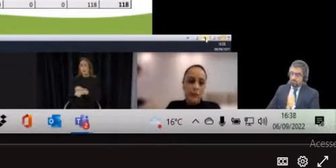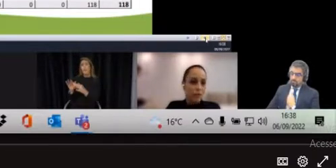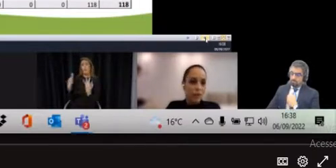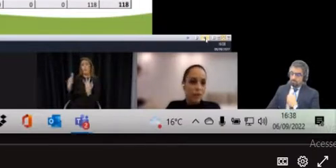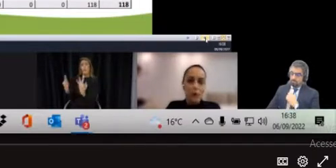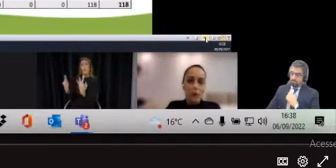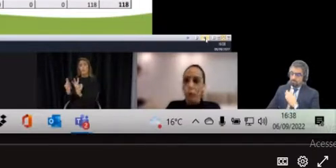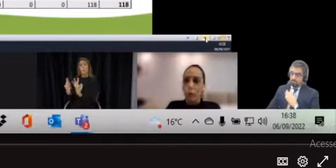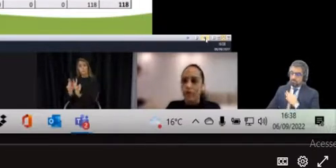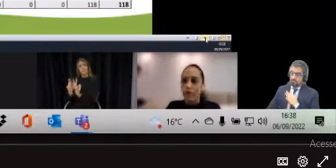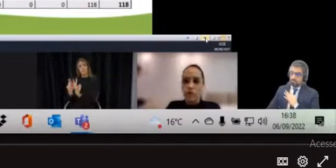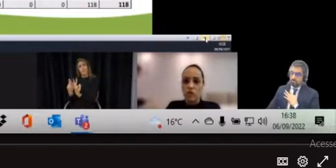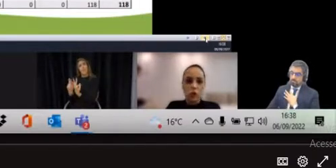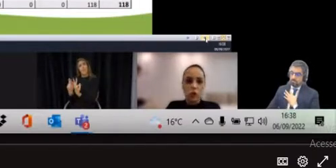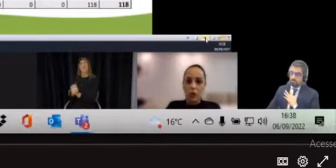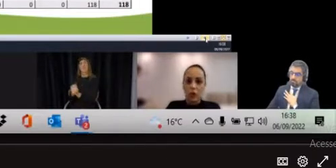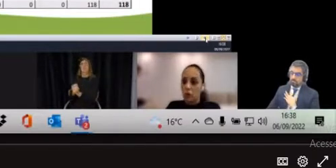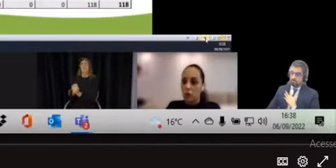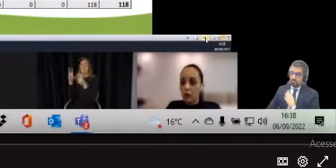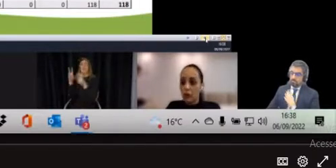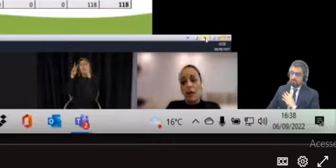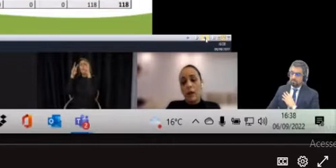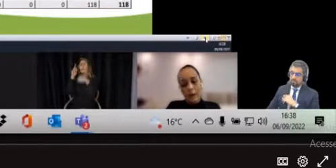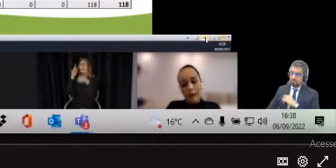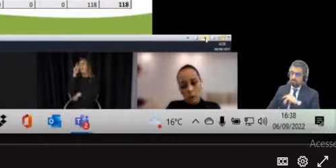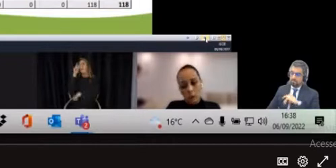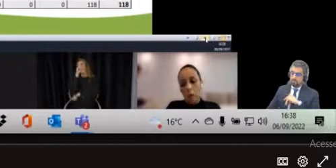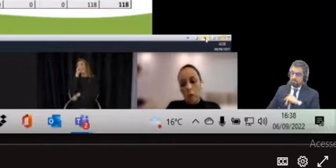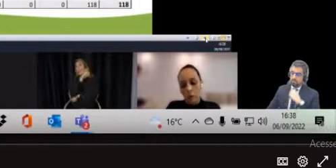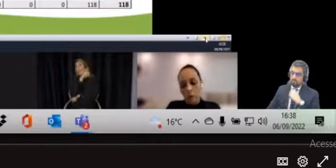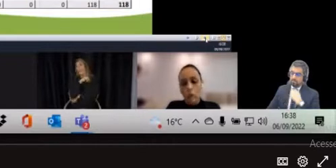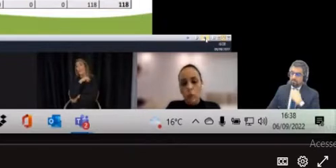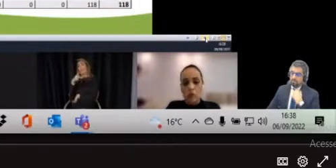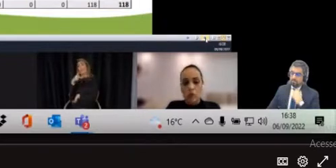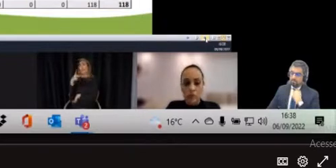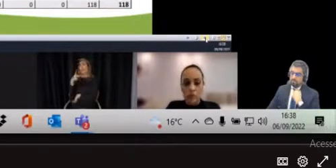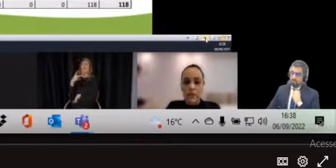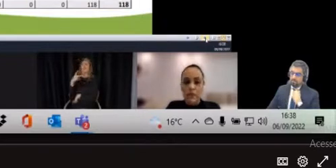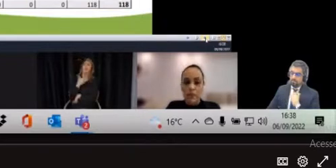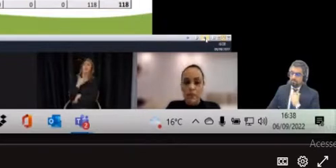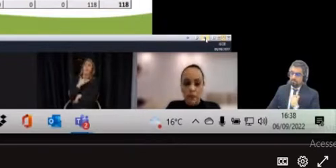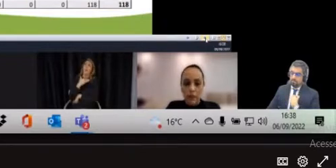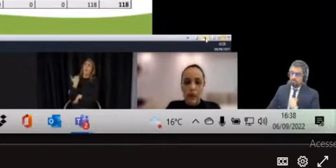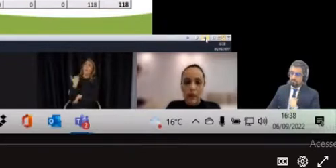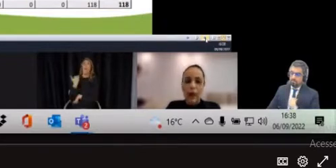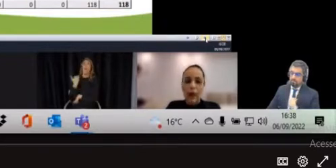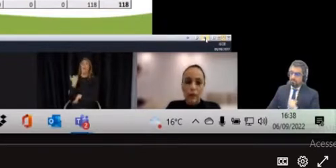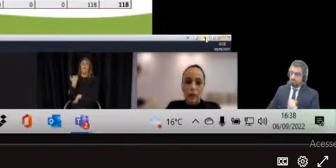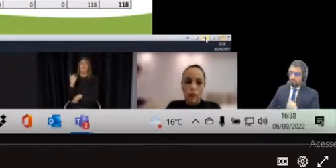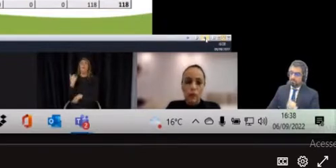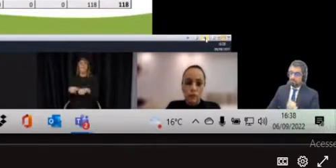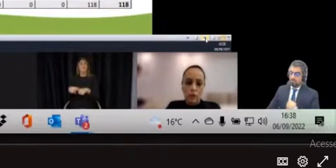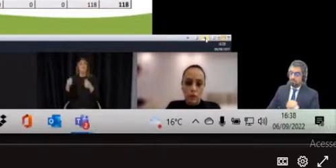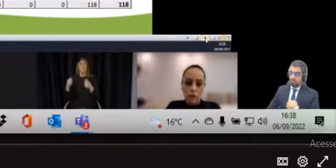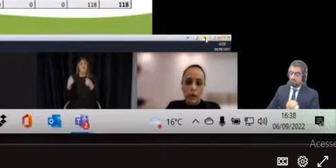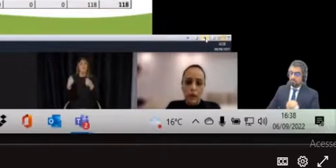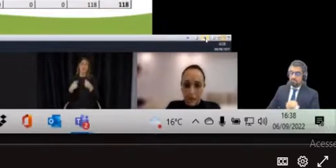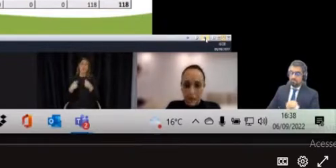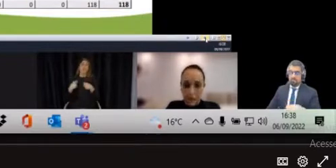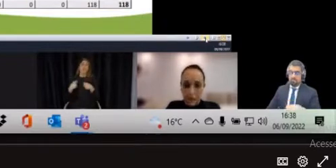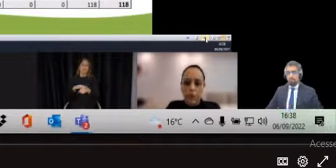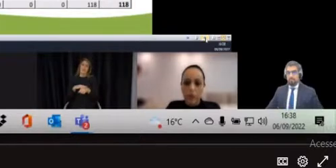Eu sei que é difícil, é ruim falar de morte, quando eu morrer, mas é um assunto que a gente precisa abordar aí com os